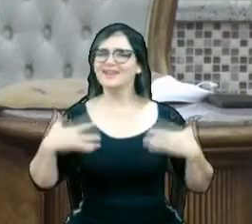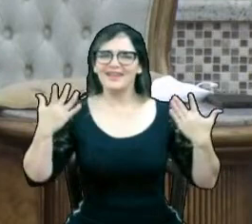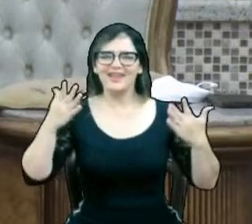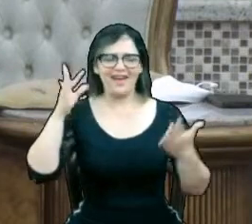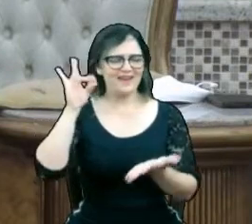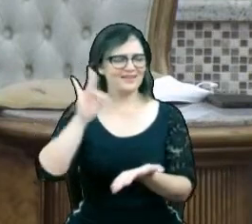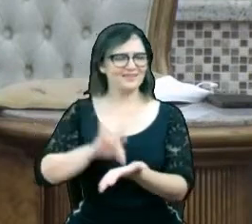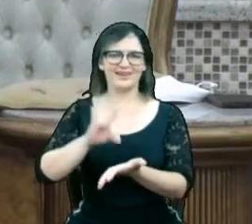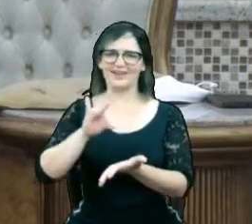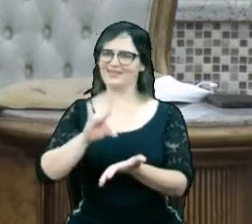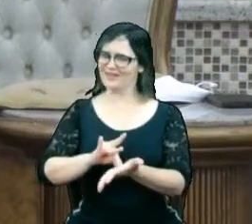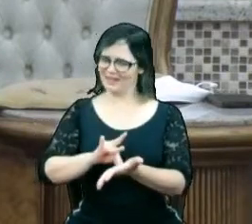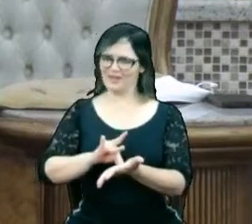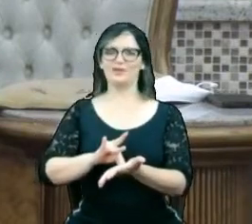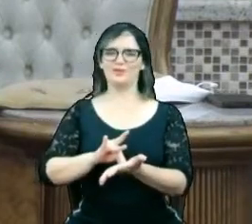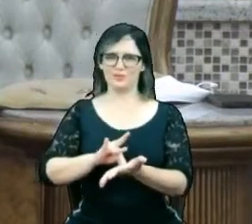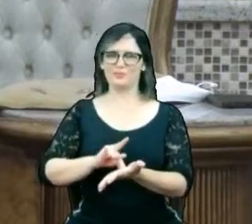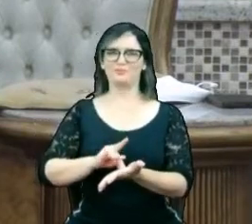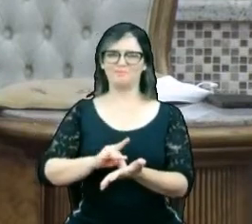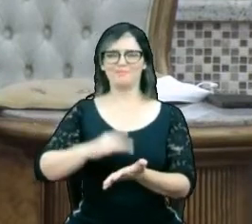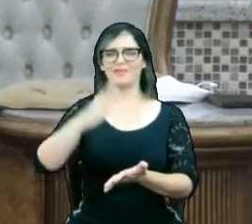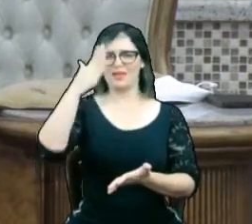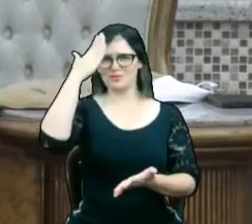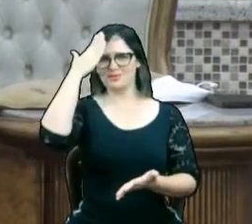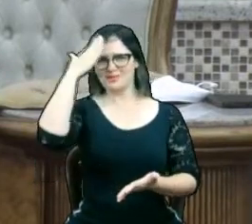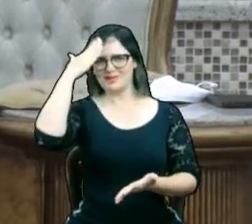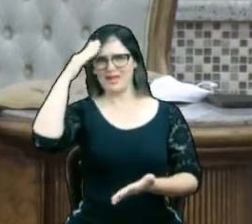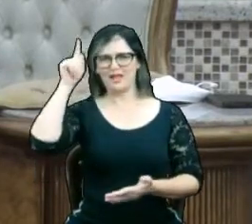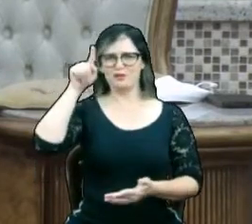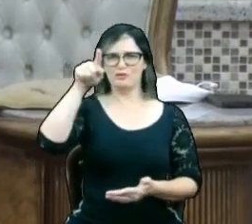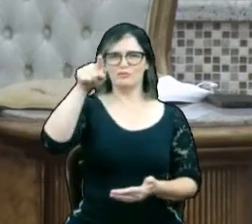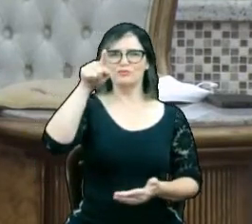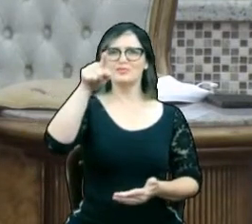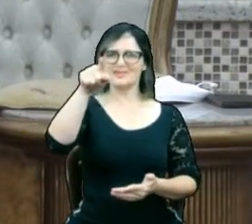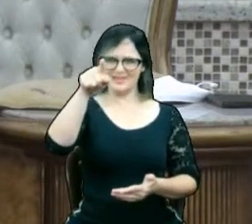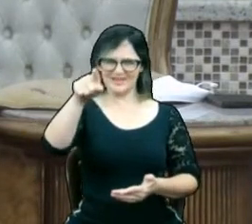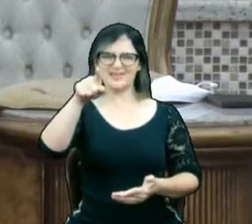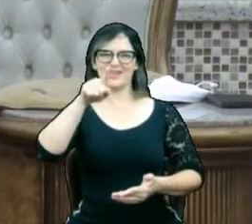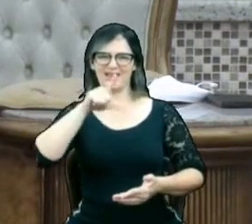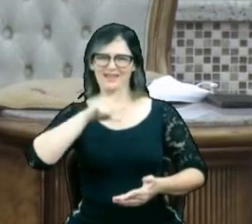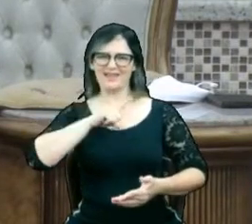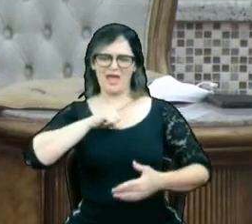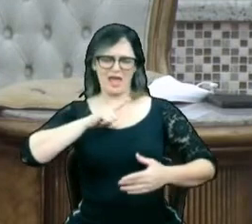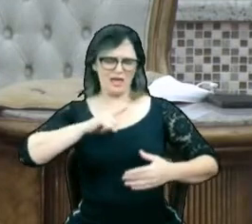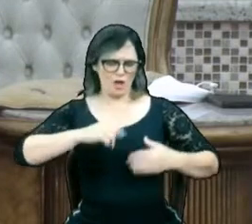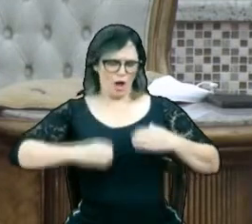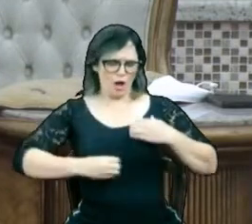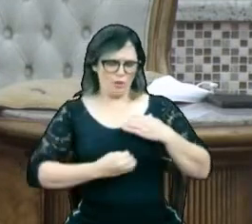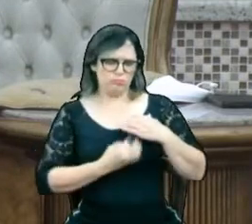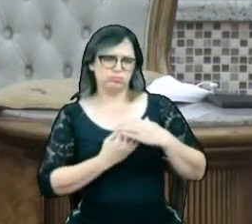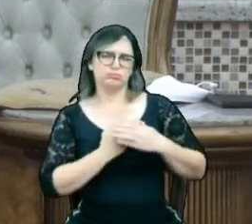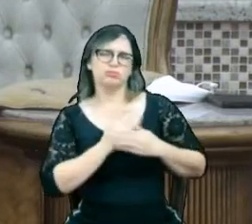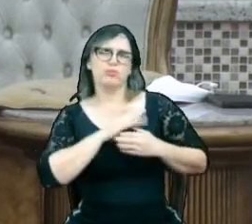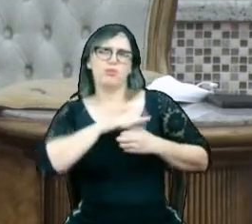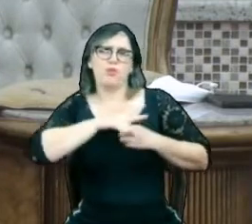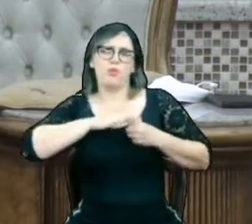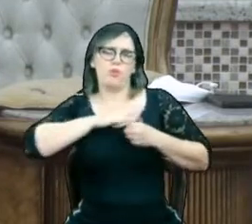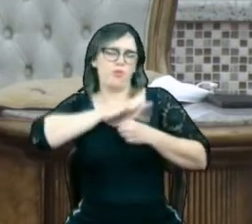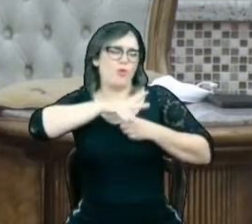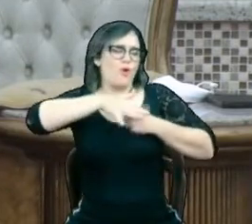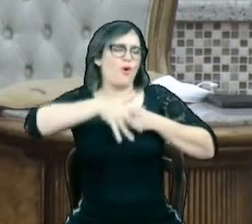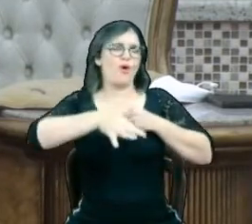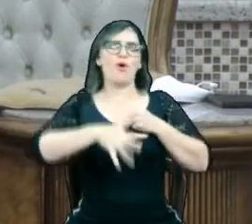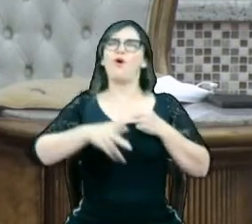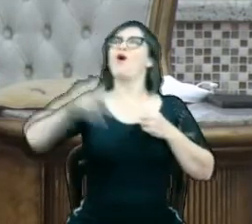e eu estou falando com gente aqui nessa noite eu sei que você está cheio de Deus eu sei que você está cheio de Deus Cheio da